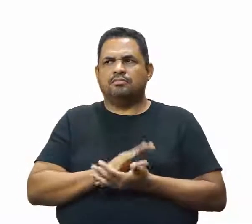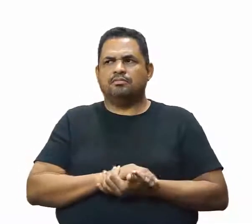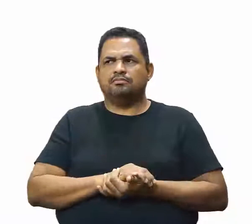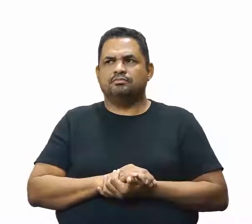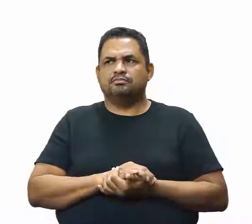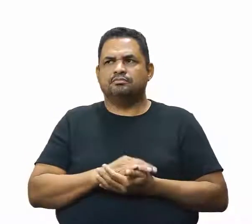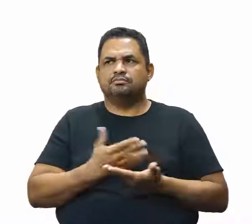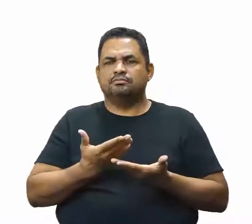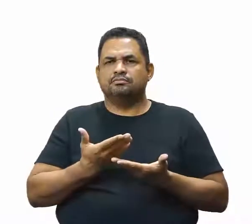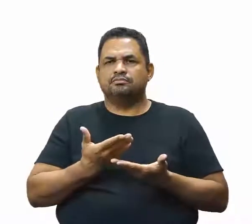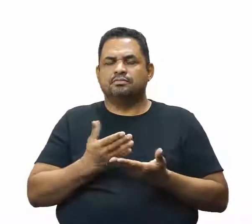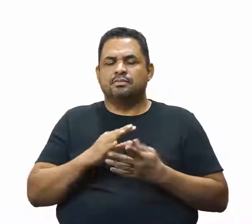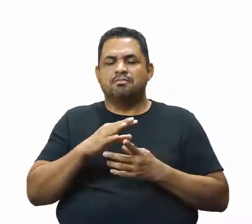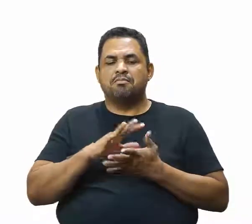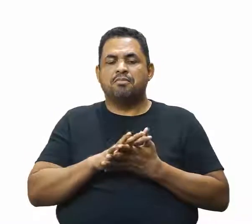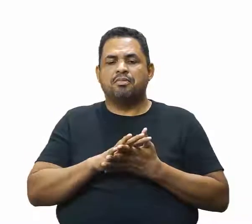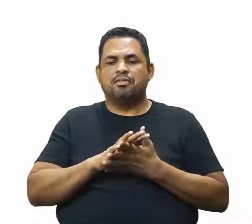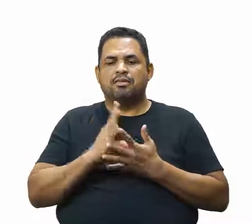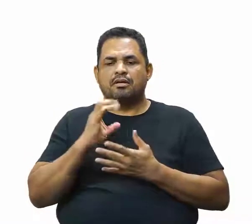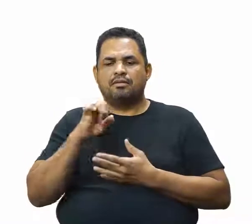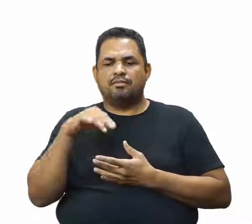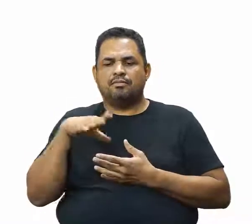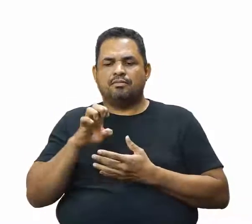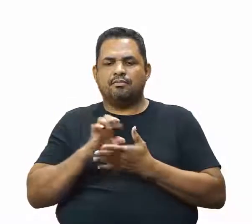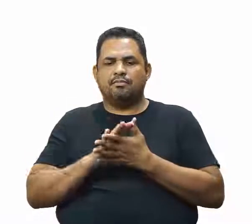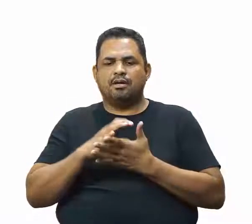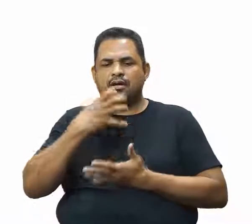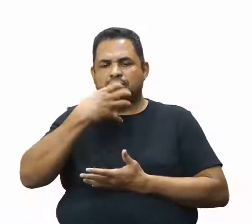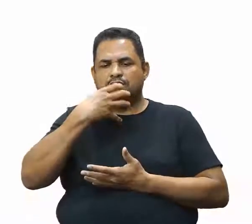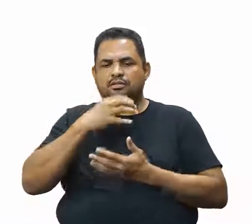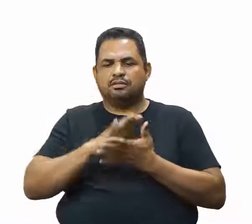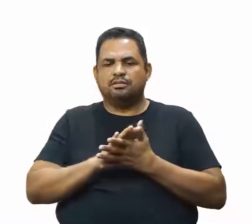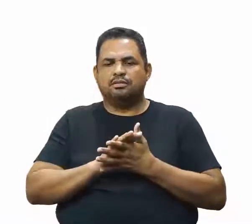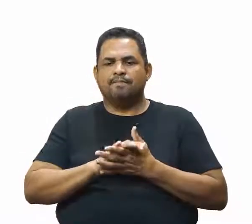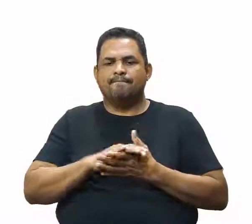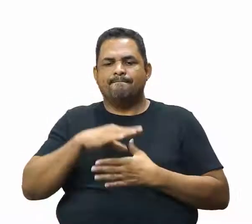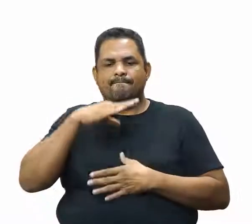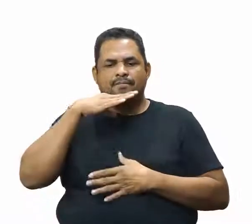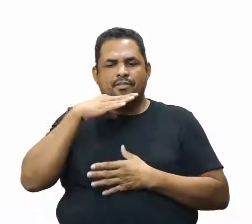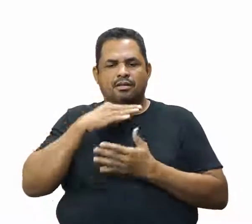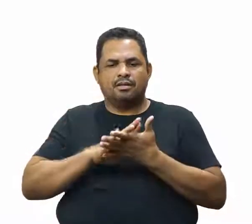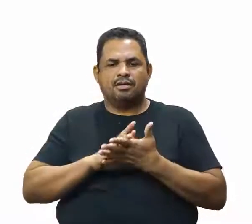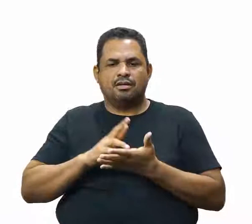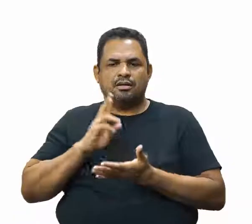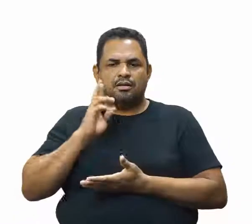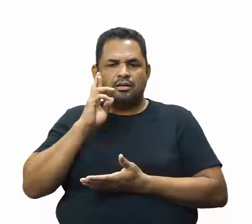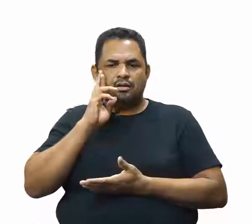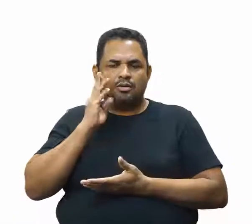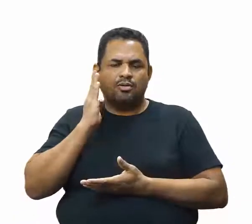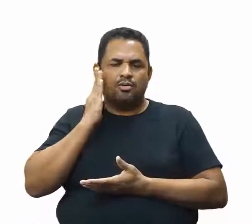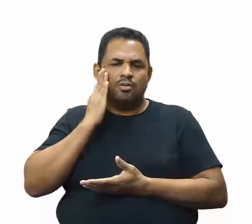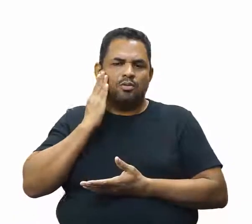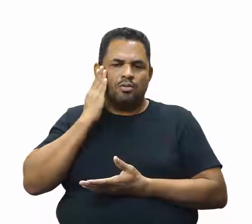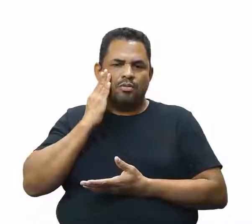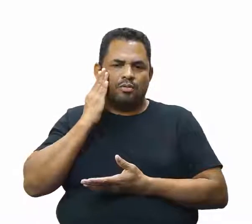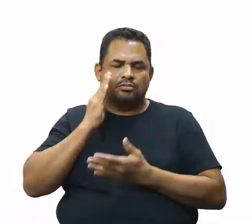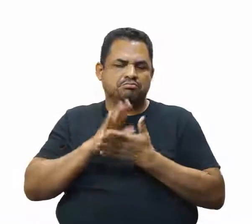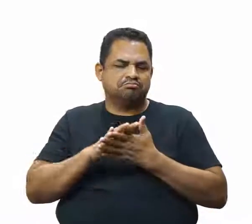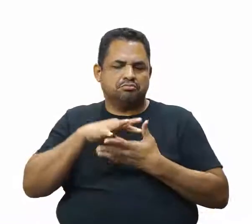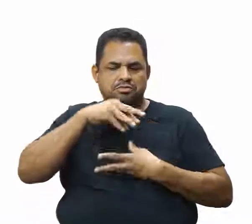não vou misturar com creme de banana maçã. Manga rosa, não posso misturar com